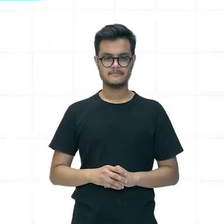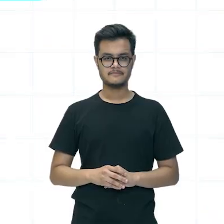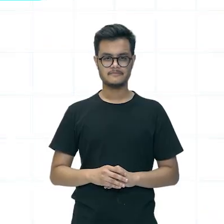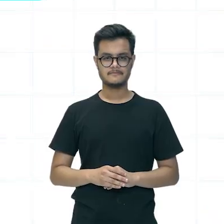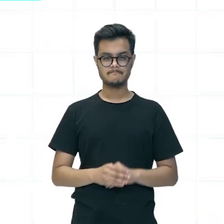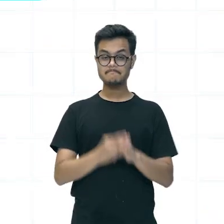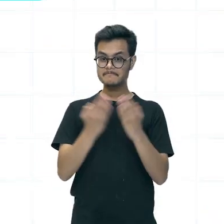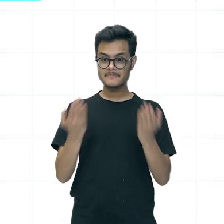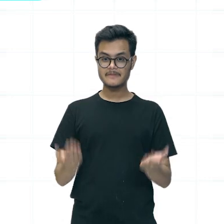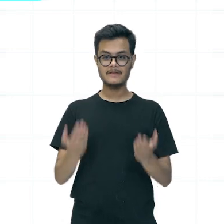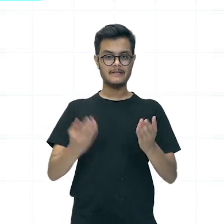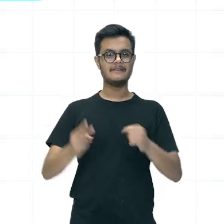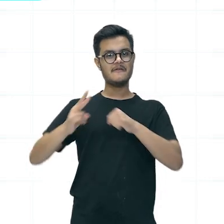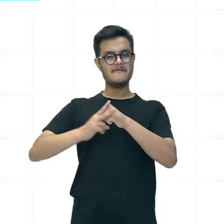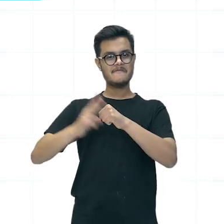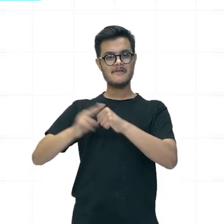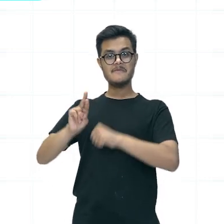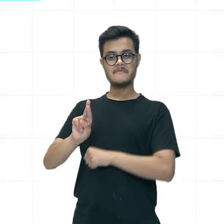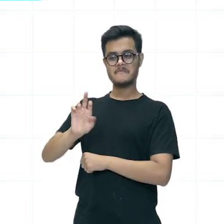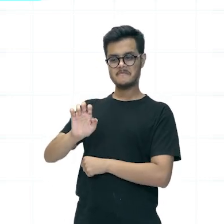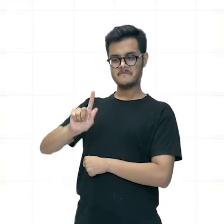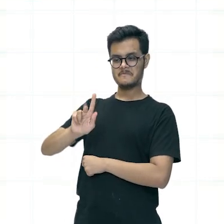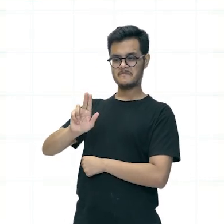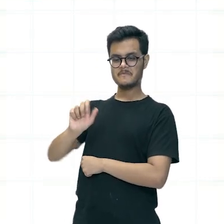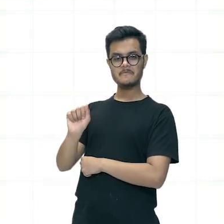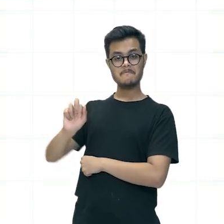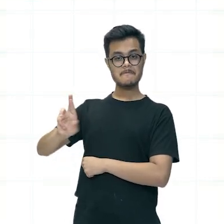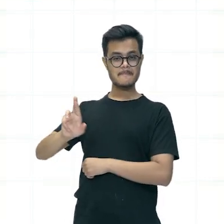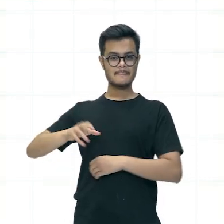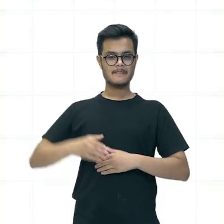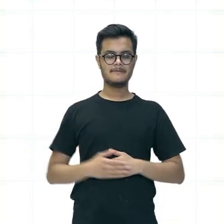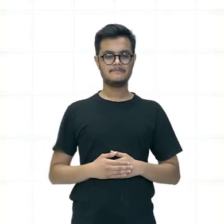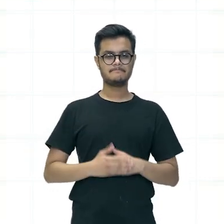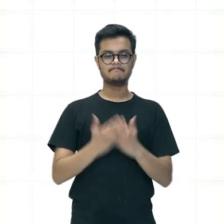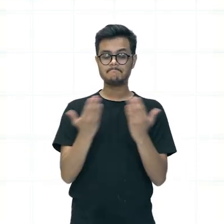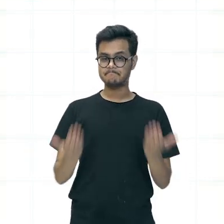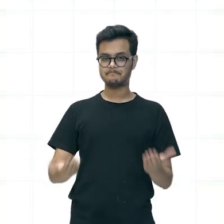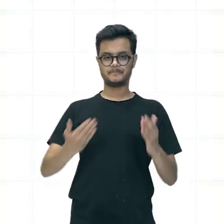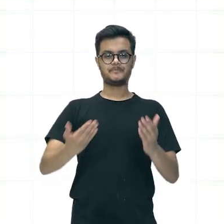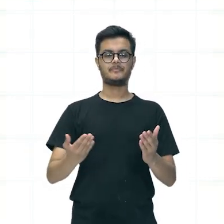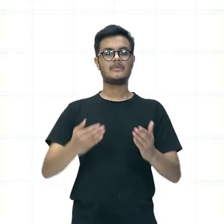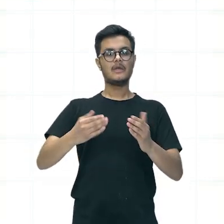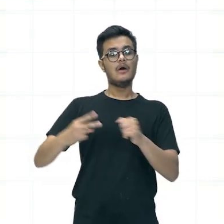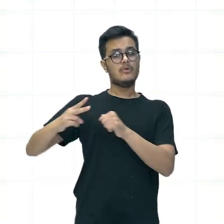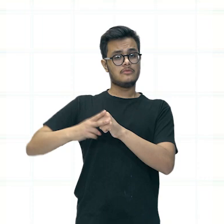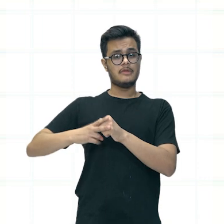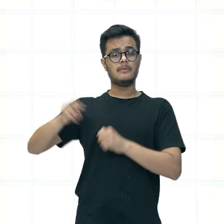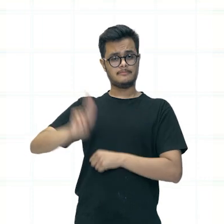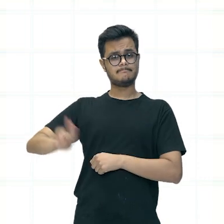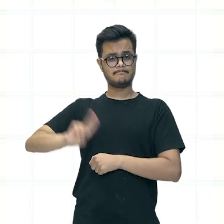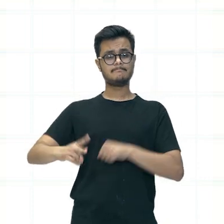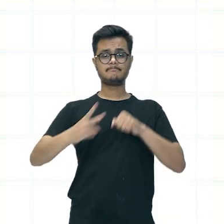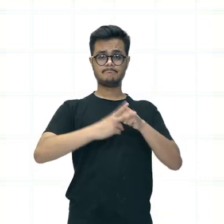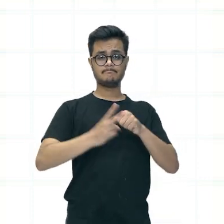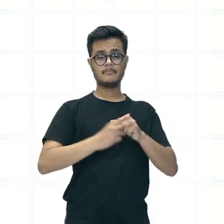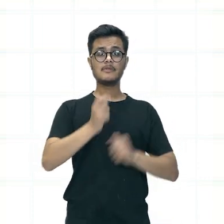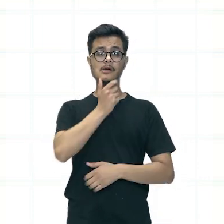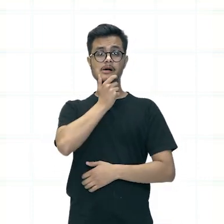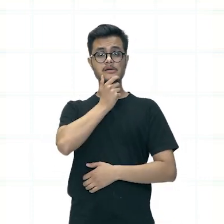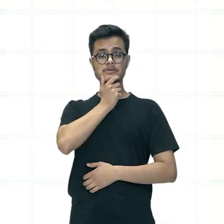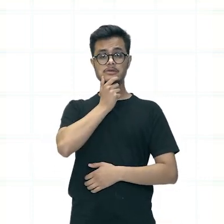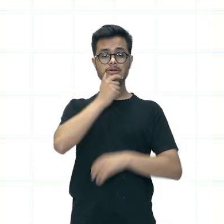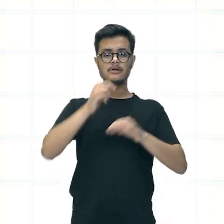Vamos lá para os verbos regulares, uma definição aqui. Vejam, os verbos regulares em inglês